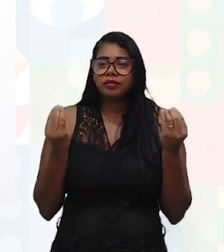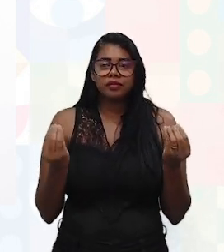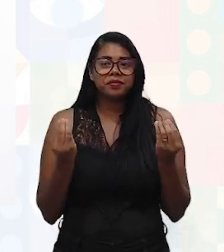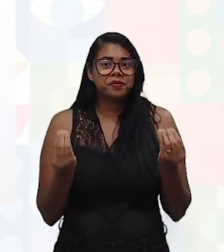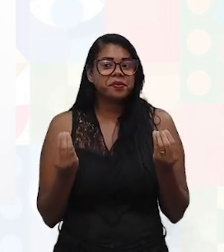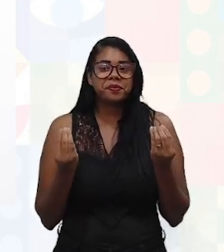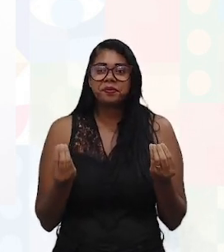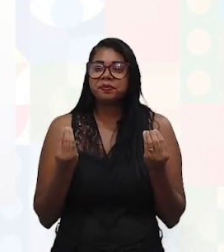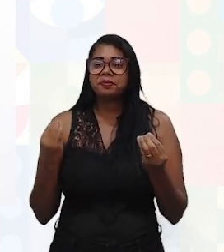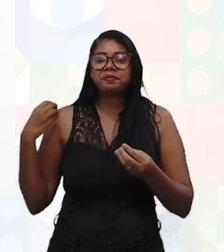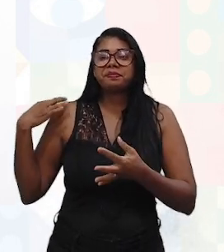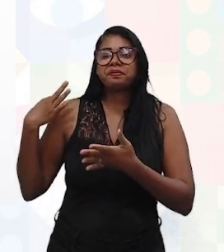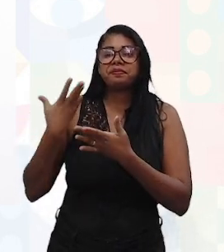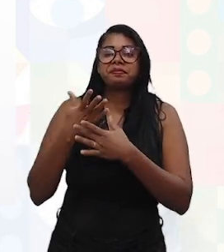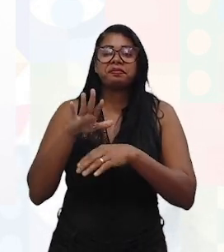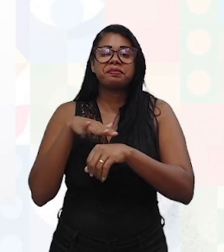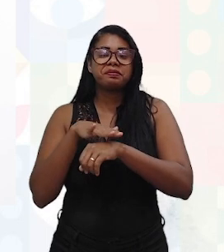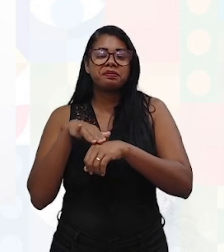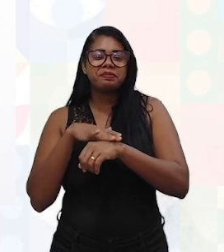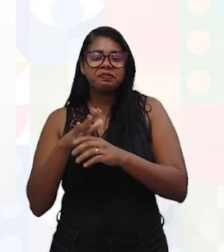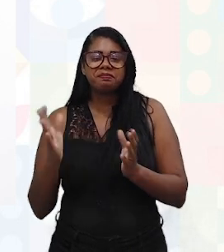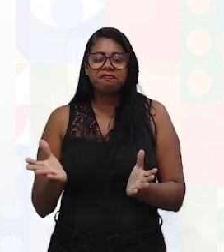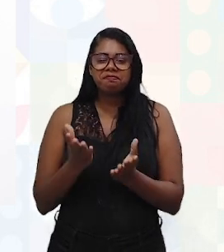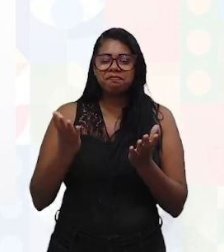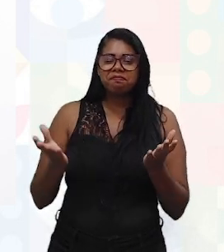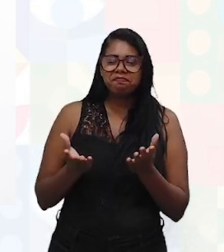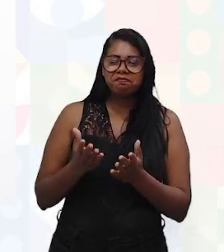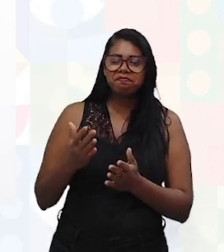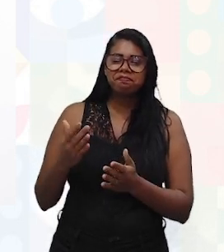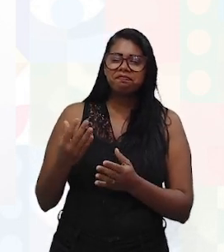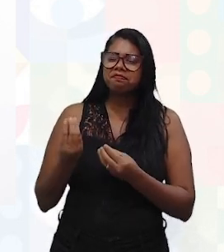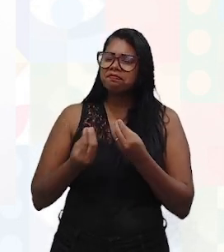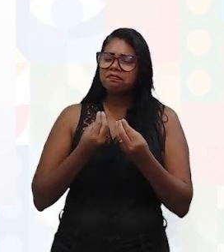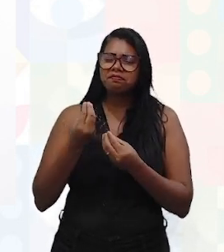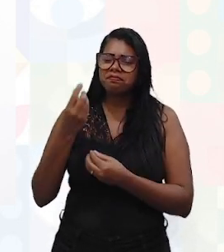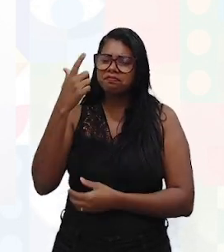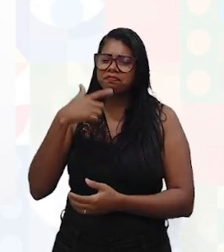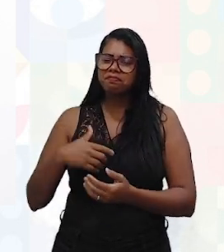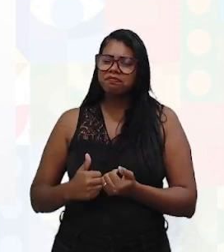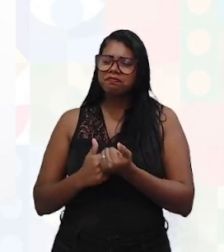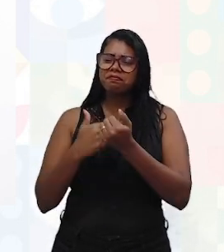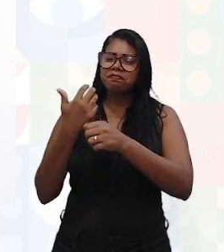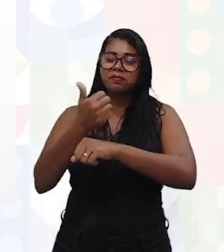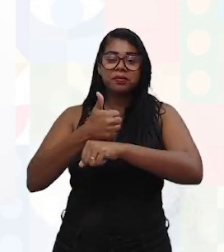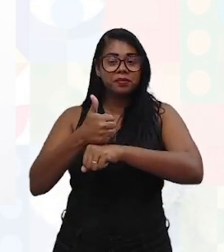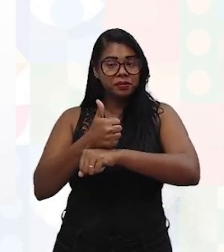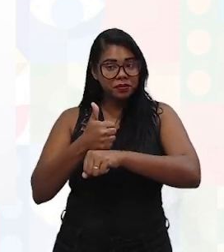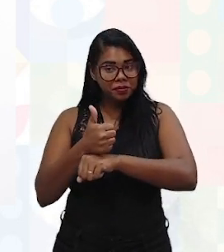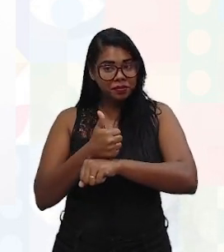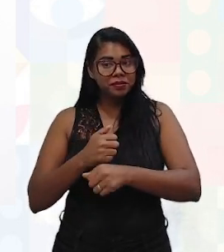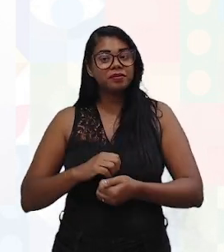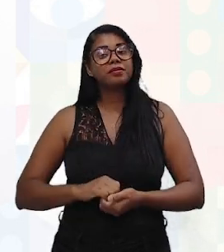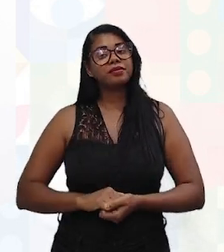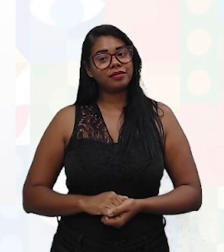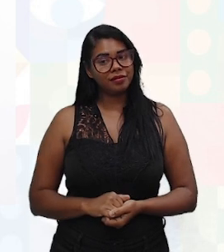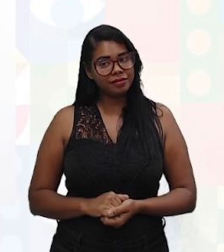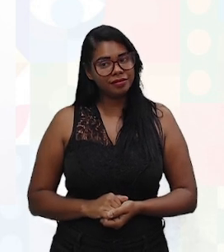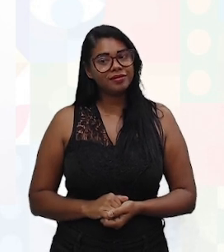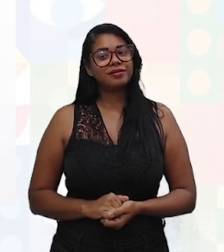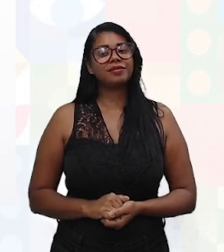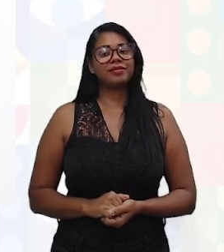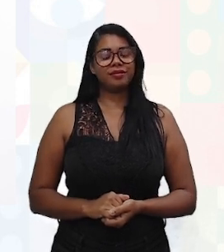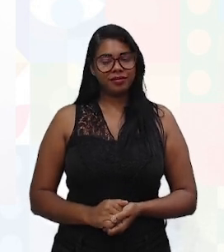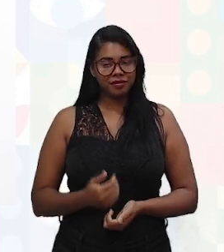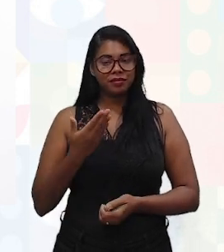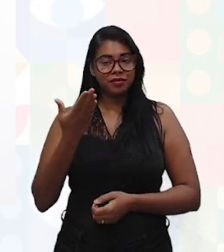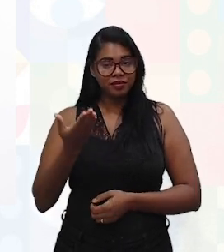conversa toda de autoajuda, como é que isso pode me ajudar profissionalmente? Você aí está fazendo um curso